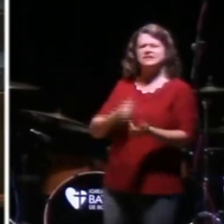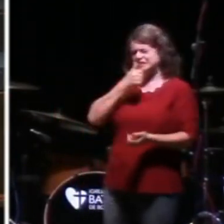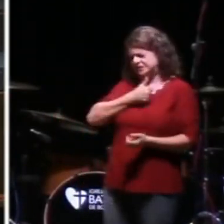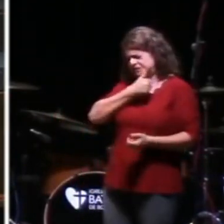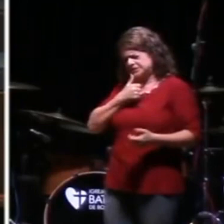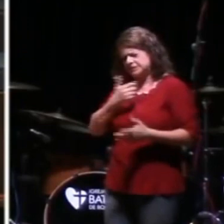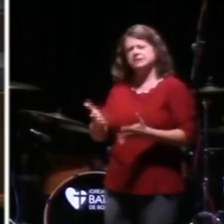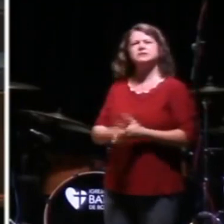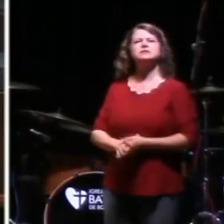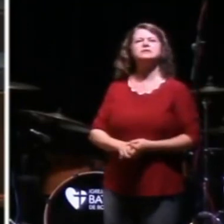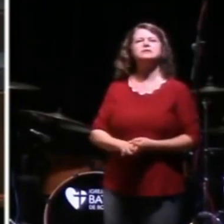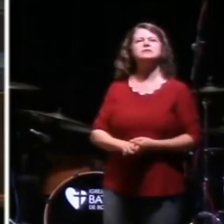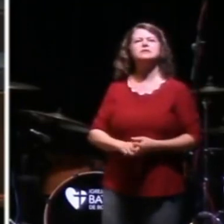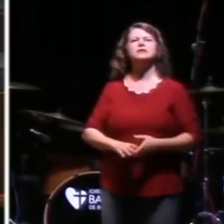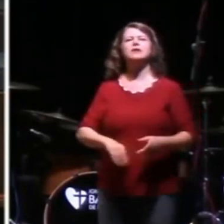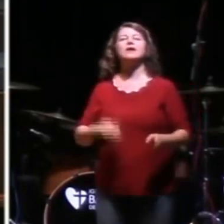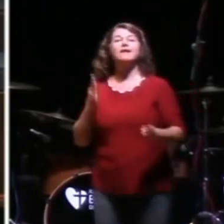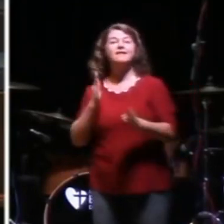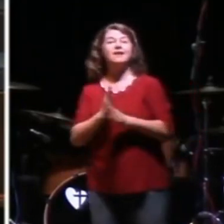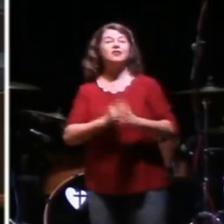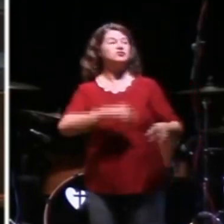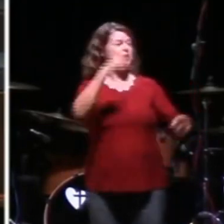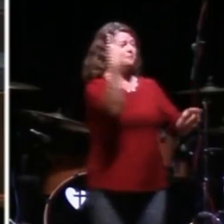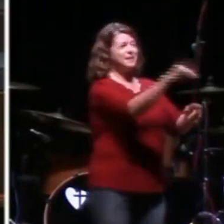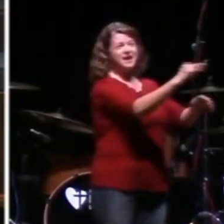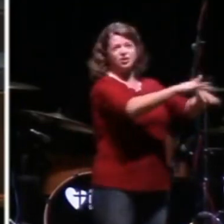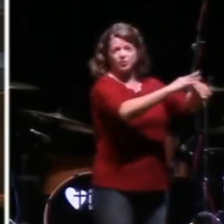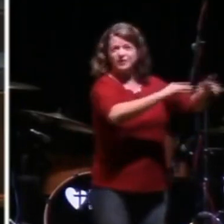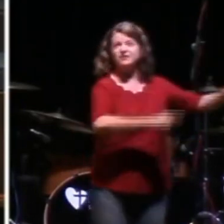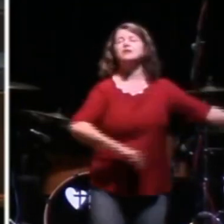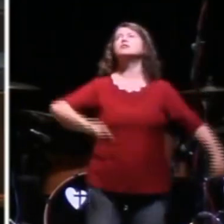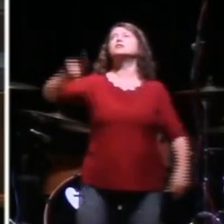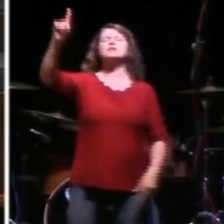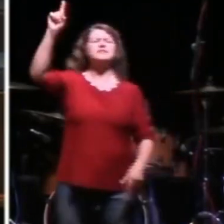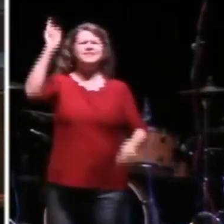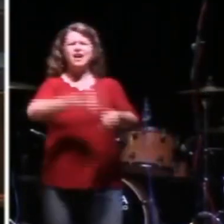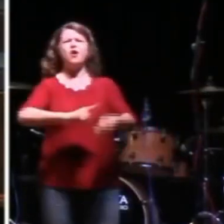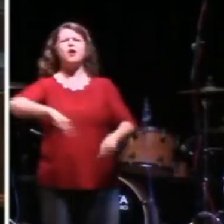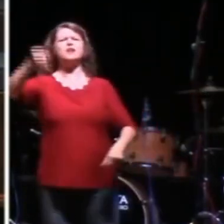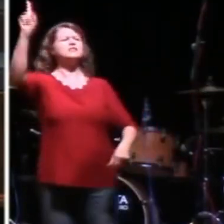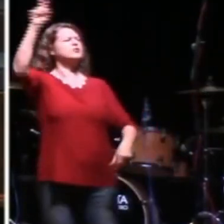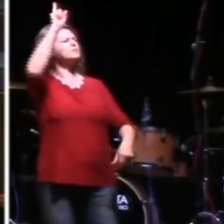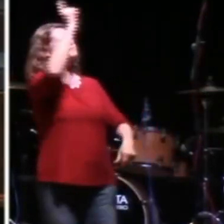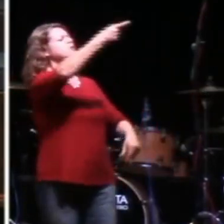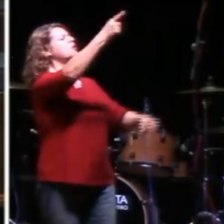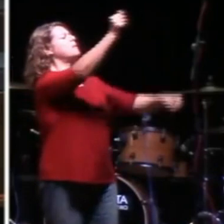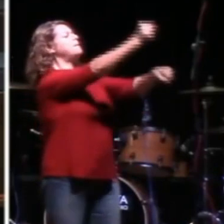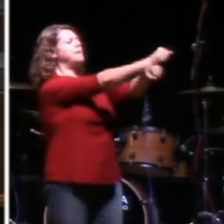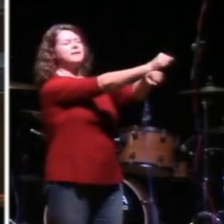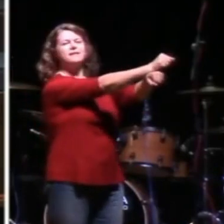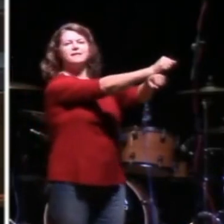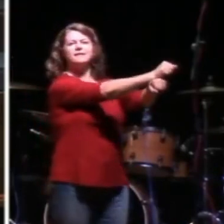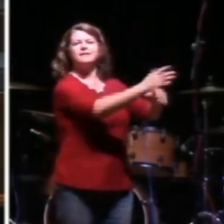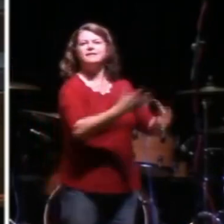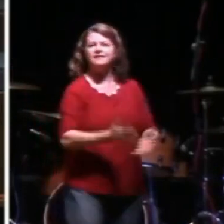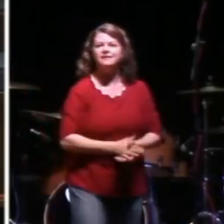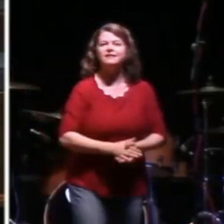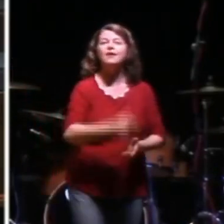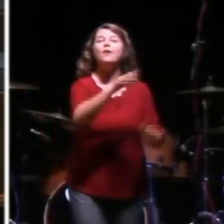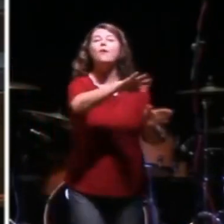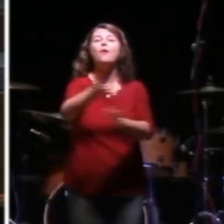embainhou sua espada e fez essa praga e a bíblia diz que aquela mulher que derrama sobre jesus leonardo de um perfume